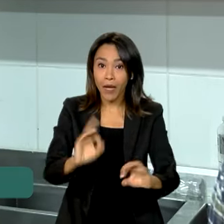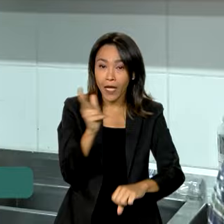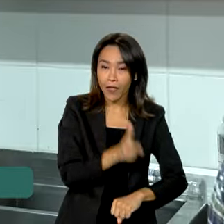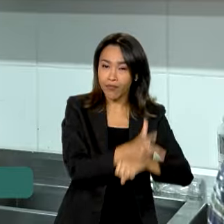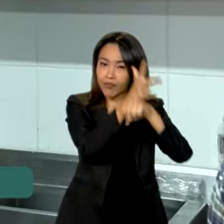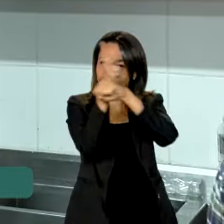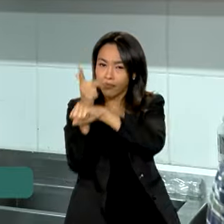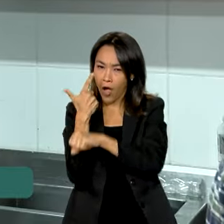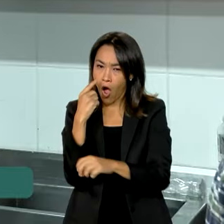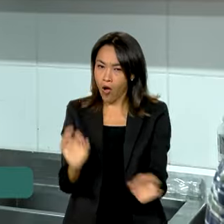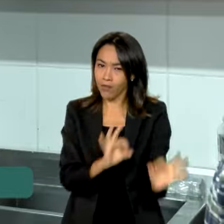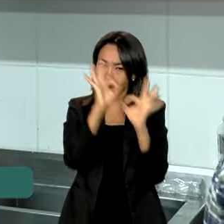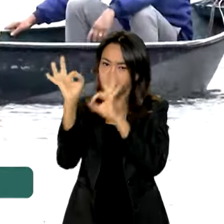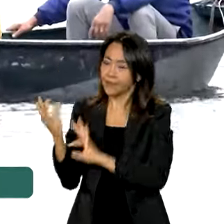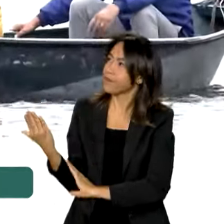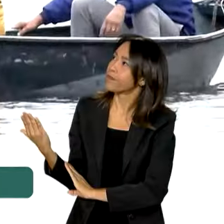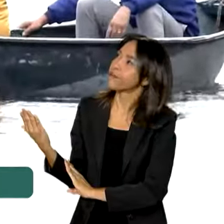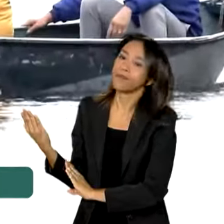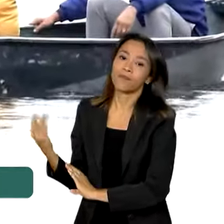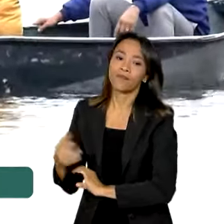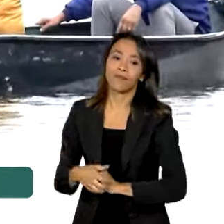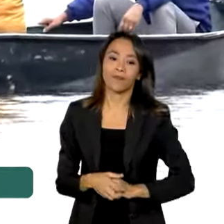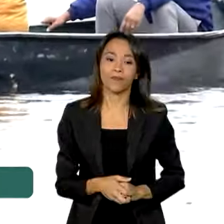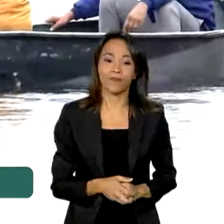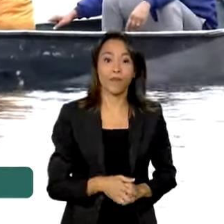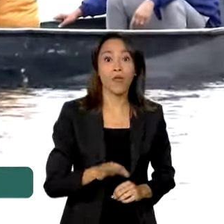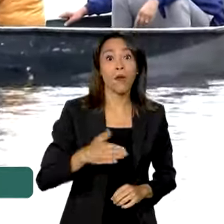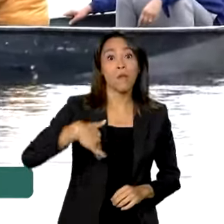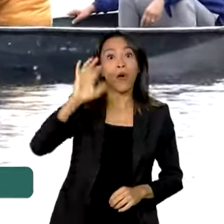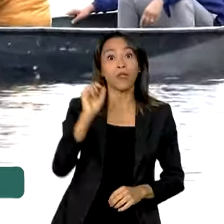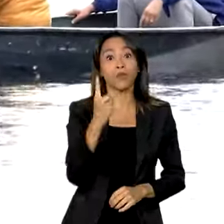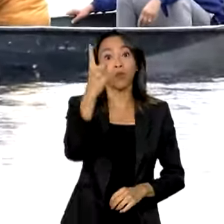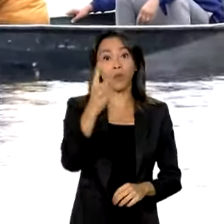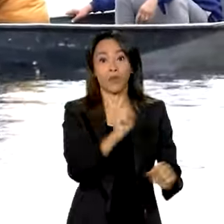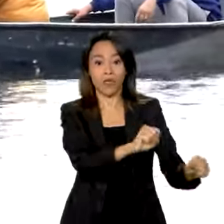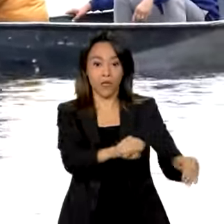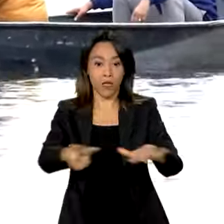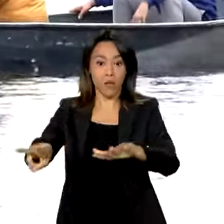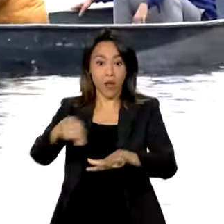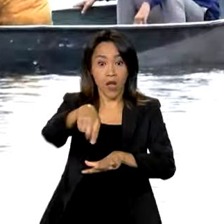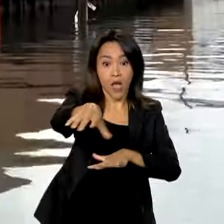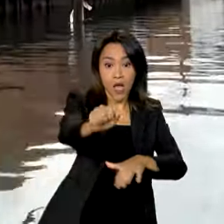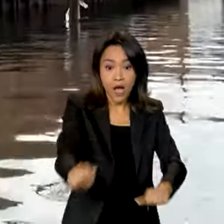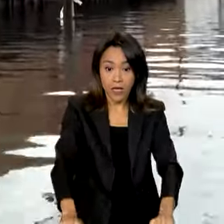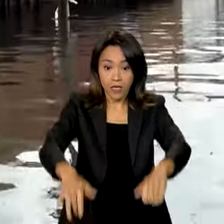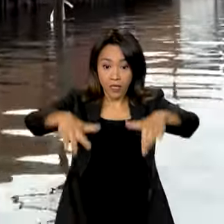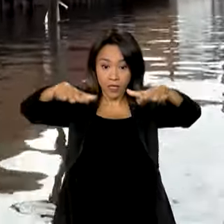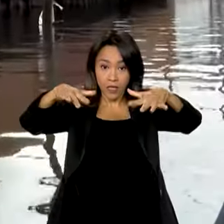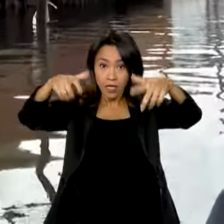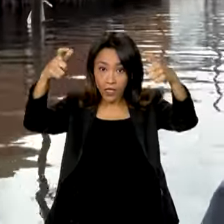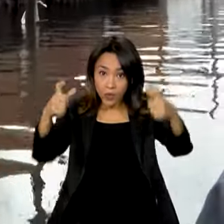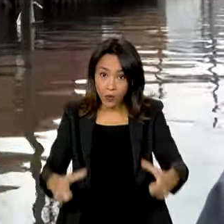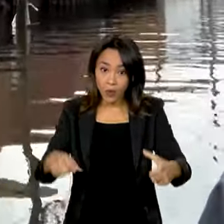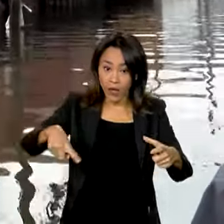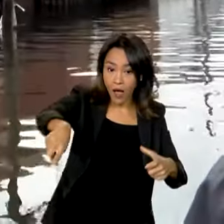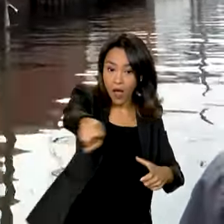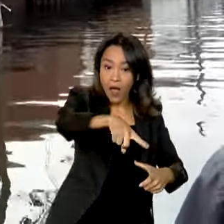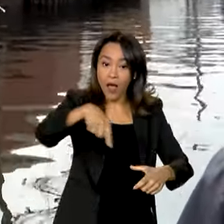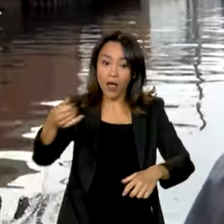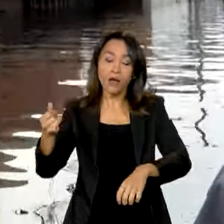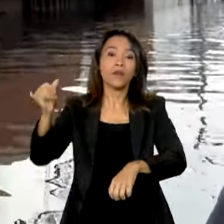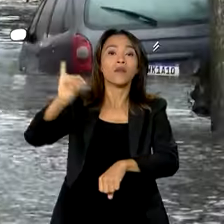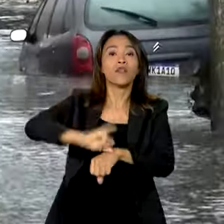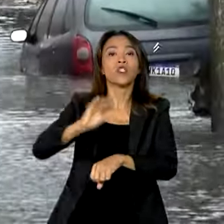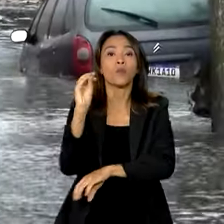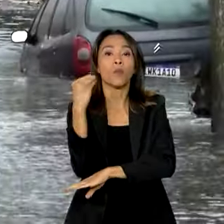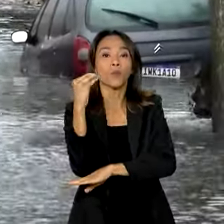isso. Vamos assistir. Há mais de uma semana, as ruas do bairro Sarandi, na zona norte de Porto Alegre, estão